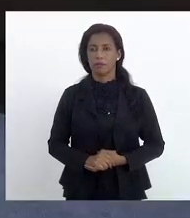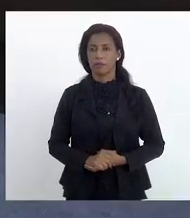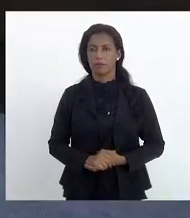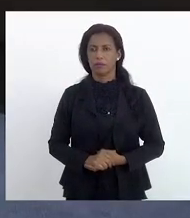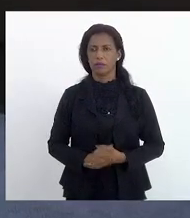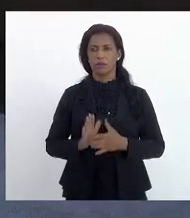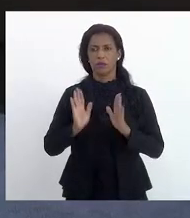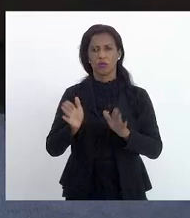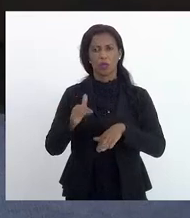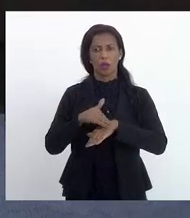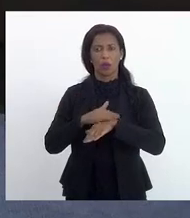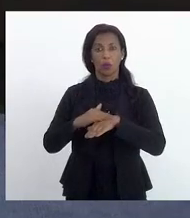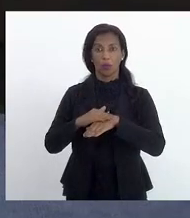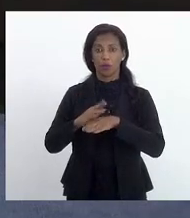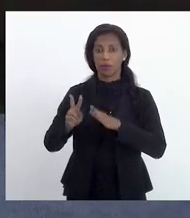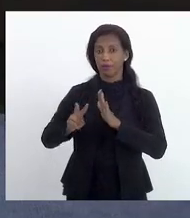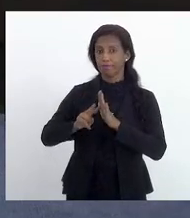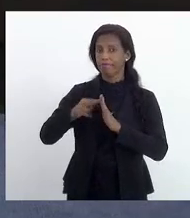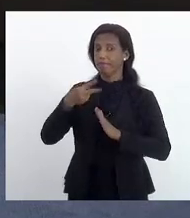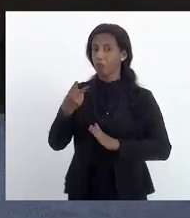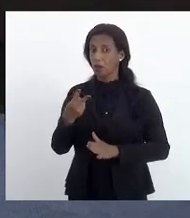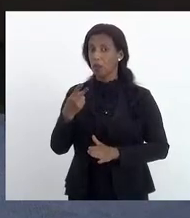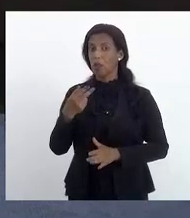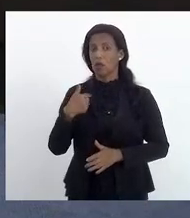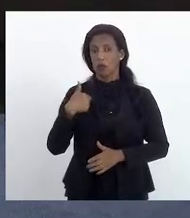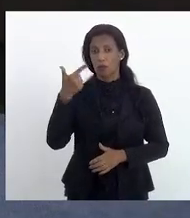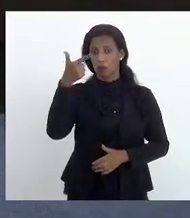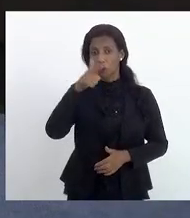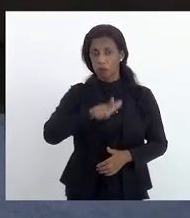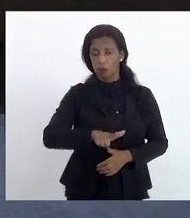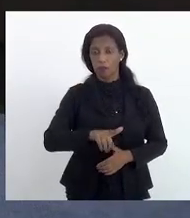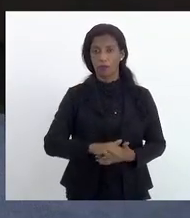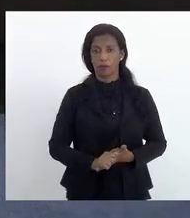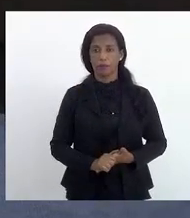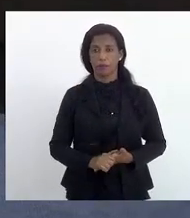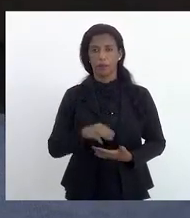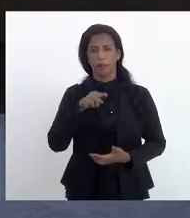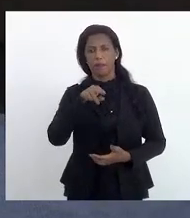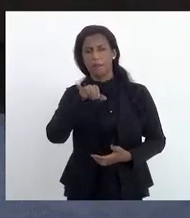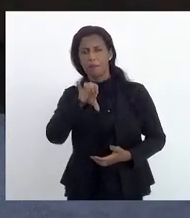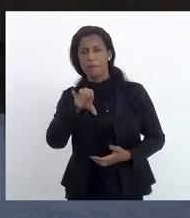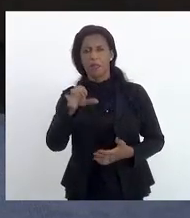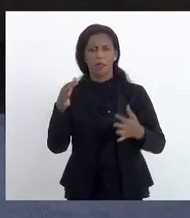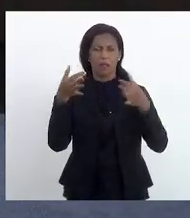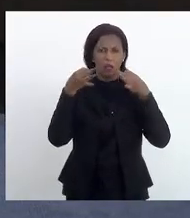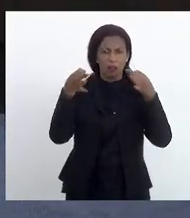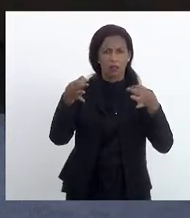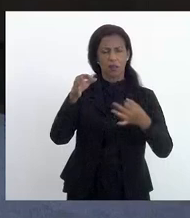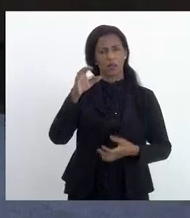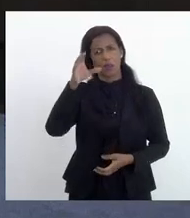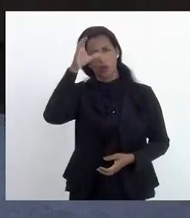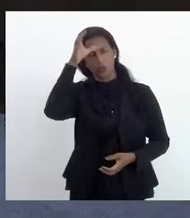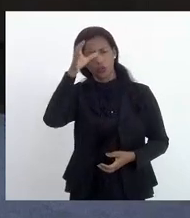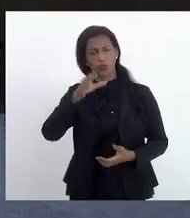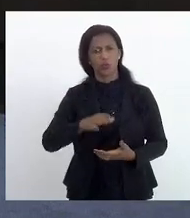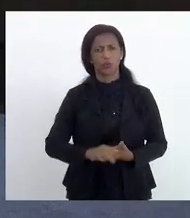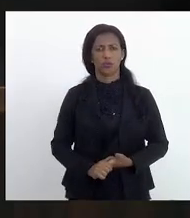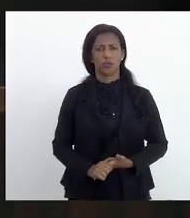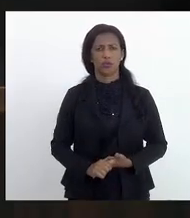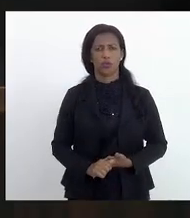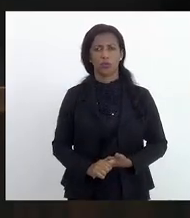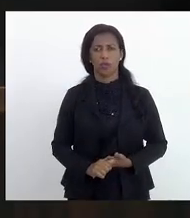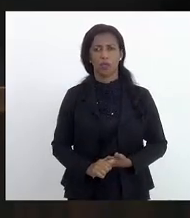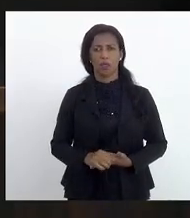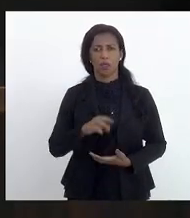Nós já falamos aqui por 2 vezes, vou repetir para depois. Deputado Carlos Mink, atenção, Bebeto, Tia,